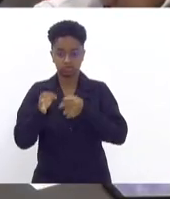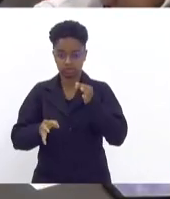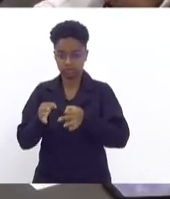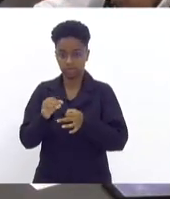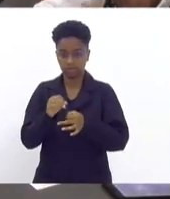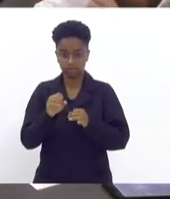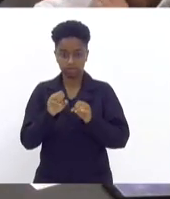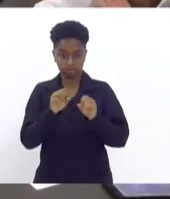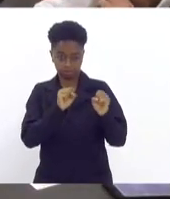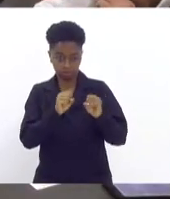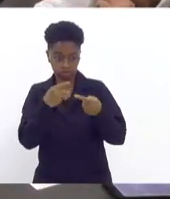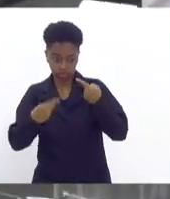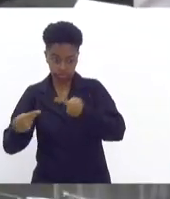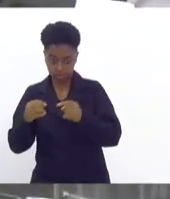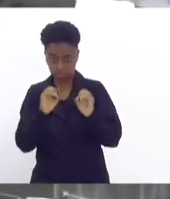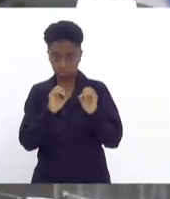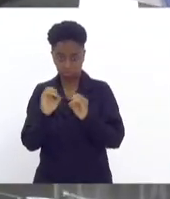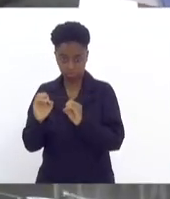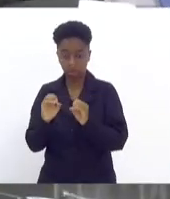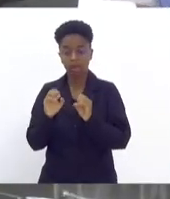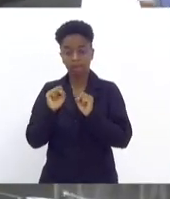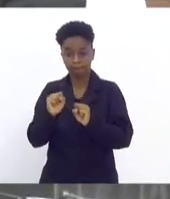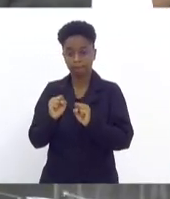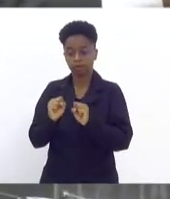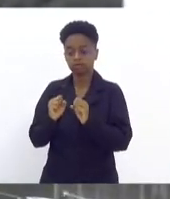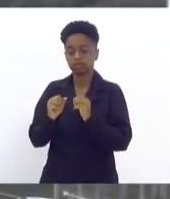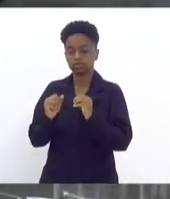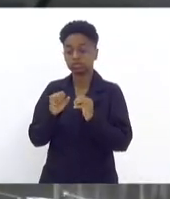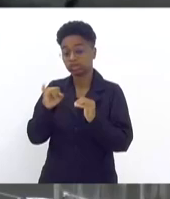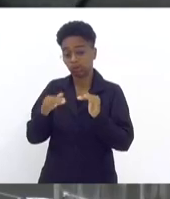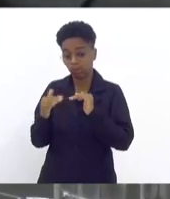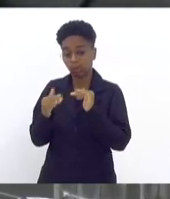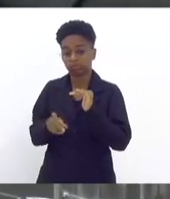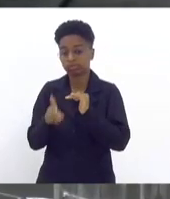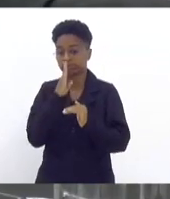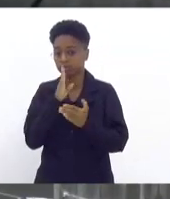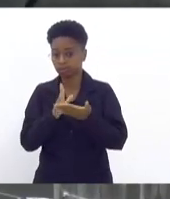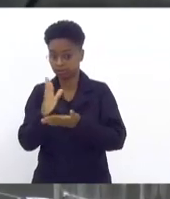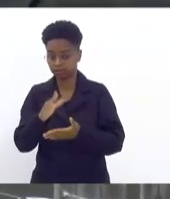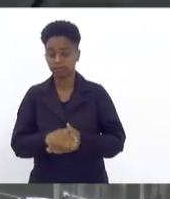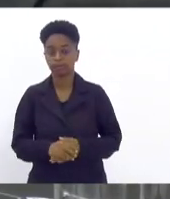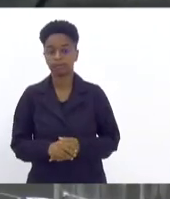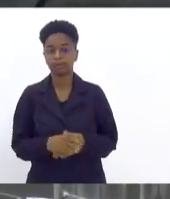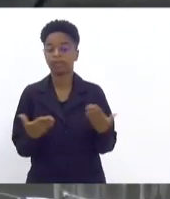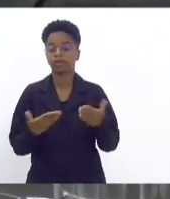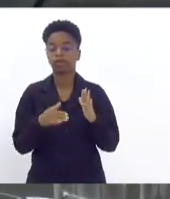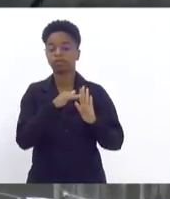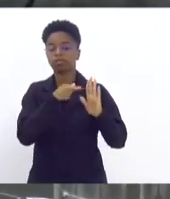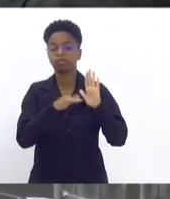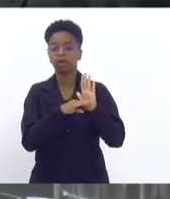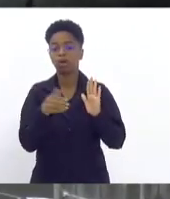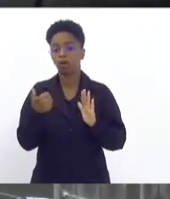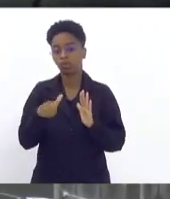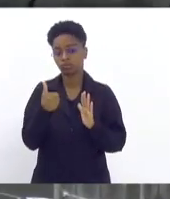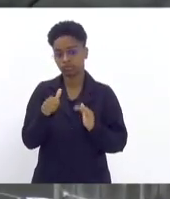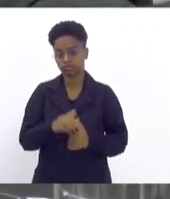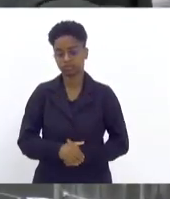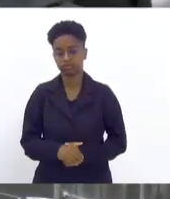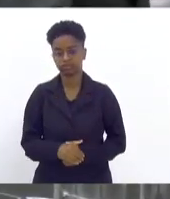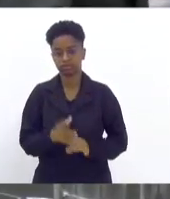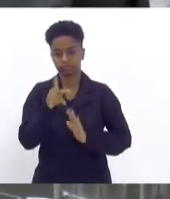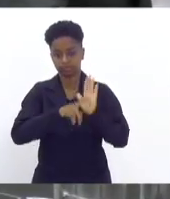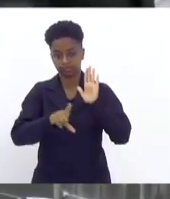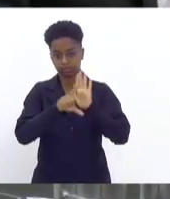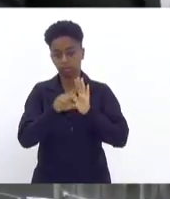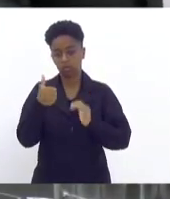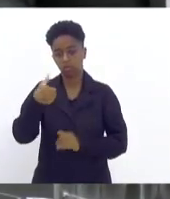havendo quem queira discutir em votação, senhores que aprovam, permaneçam como estão, aprovado. Passo ao item 11 da pauta. É o PL